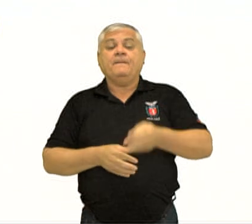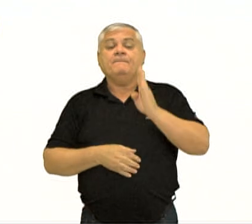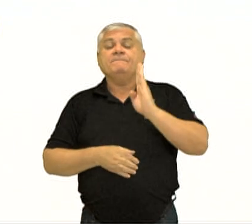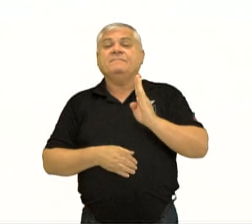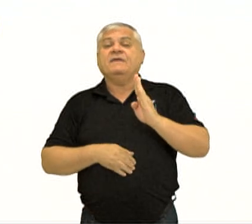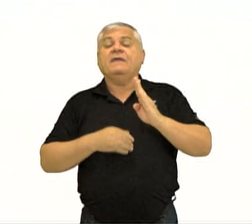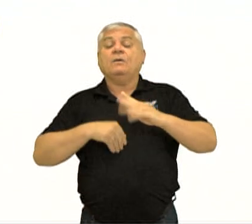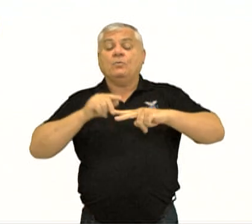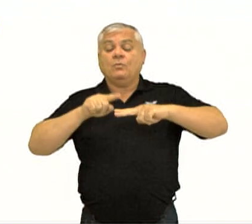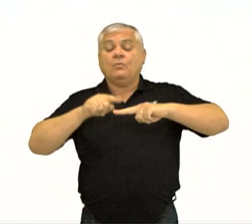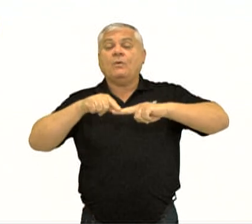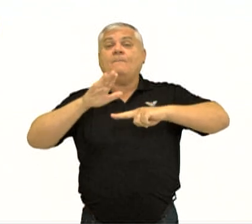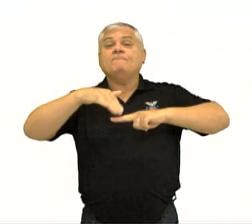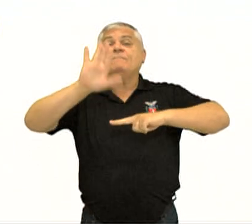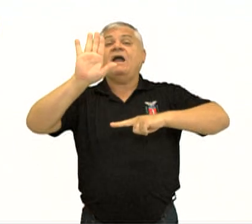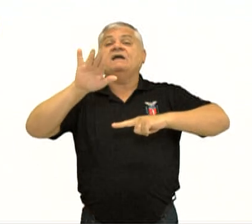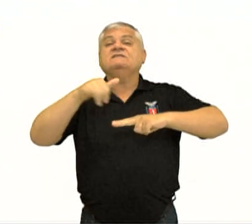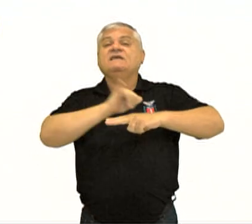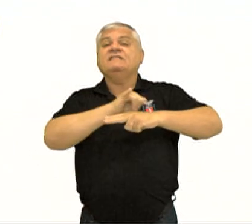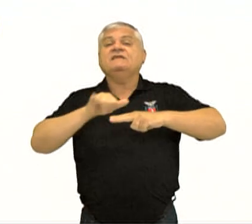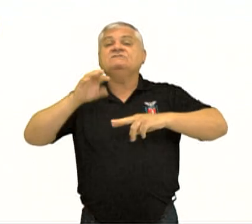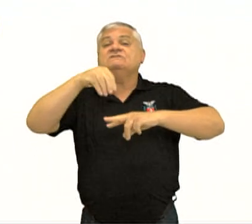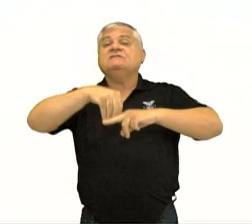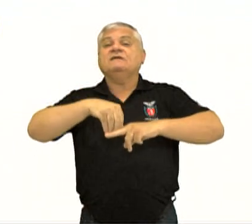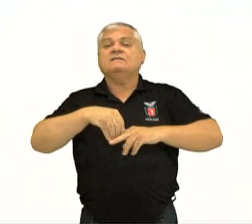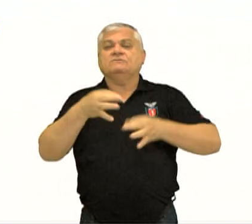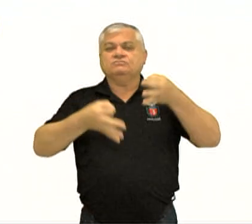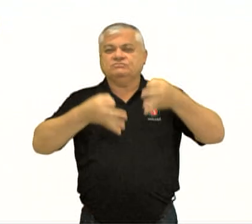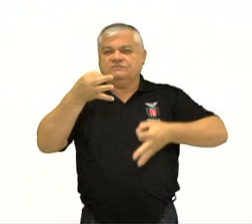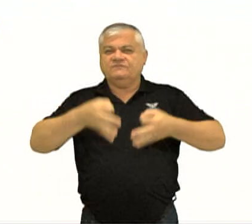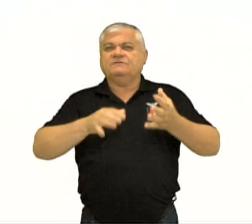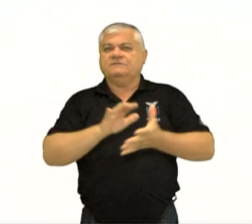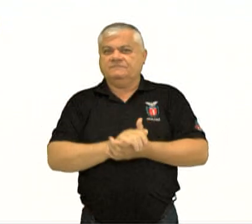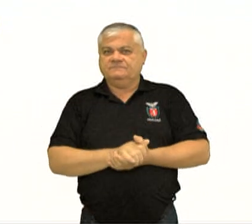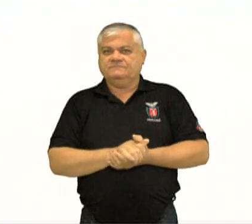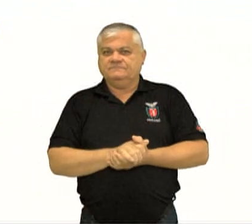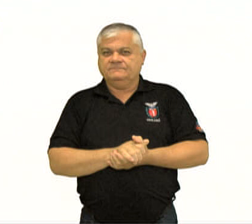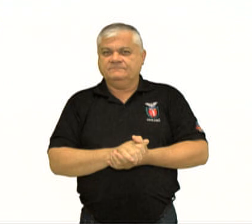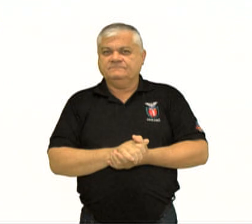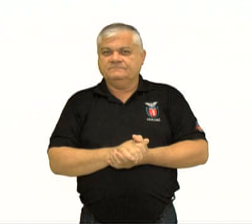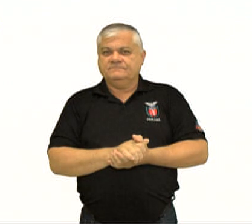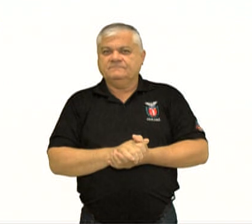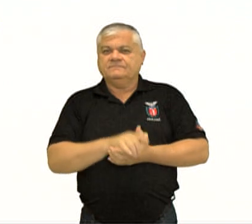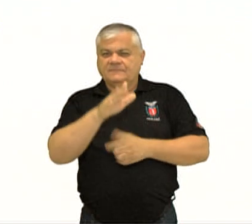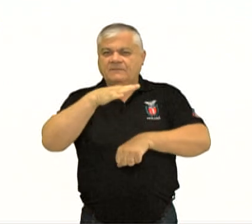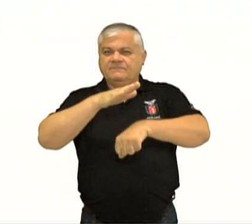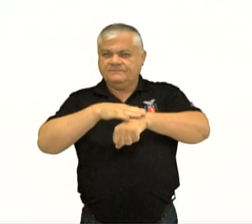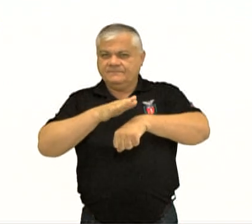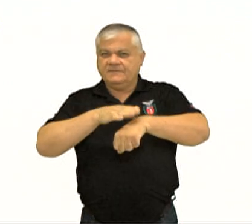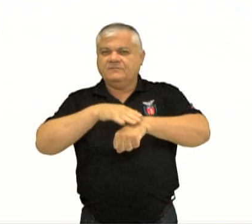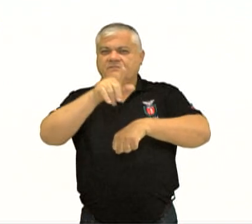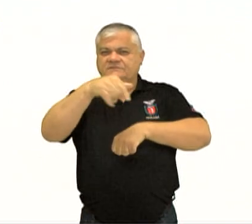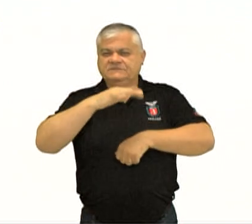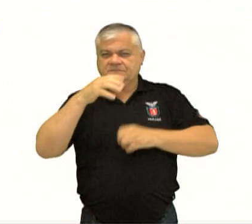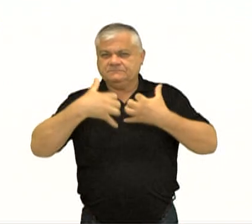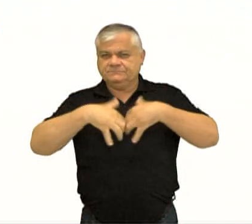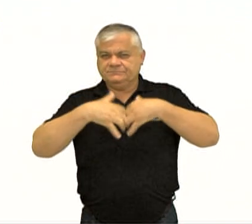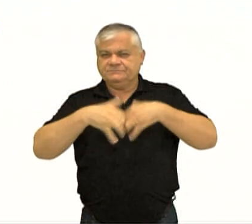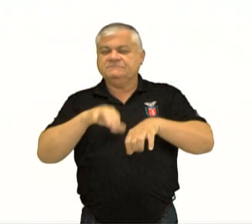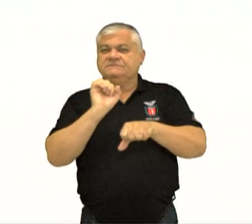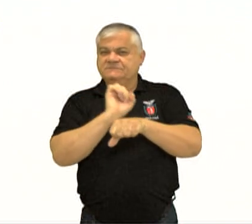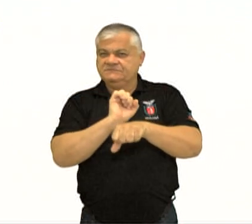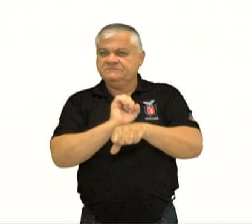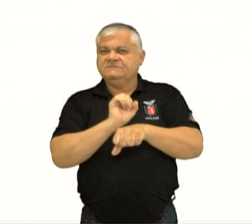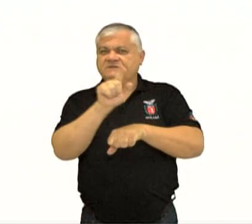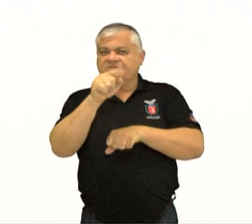corpo tem maior energia interna? Também justifique. Pessoal, vamos dar um tempo para você e eu espero que